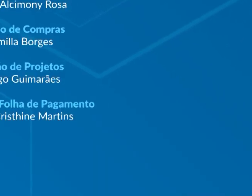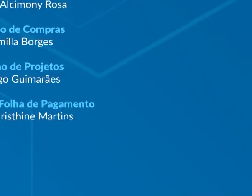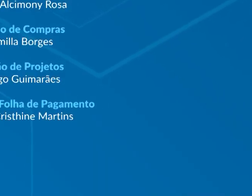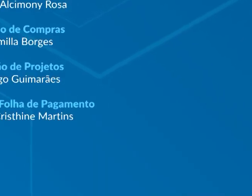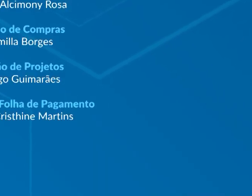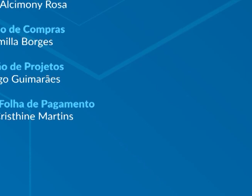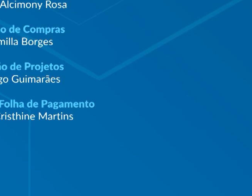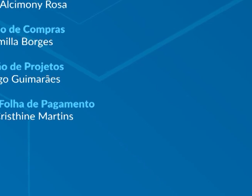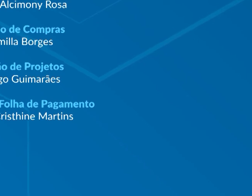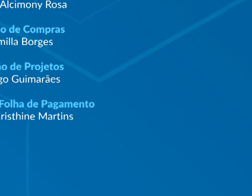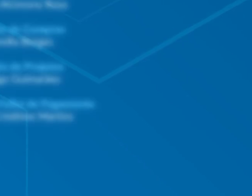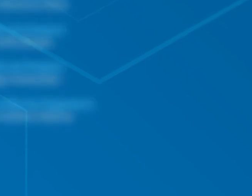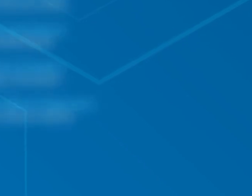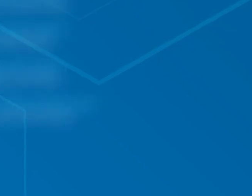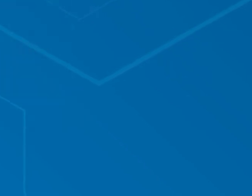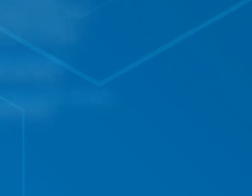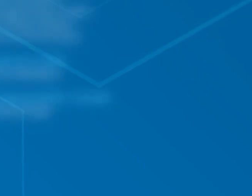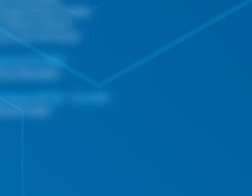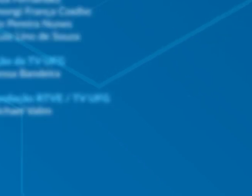Música